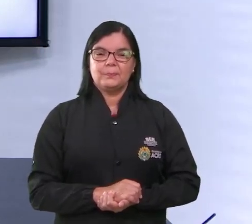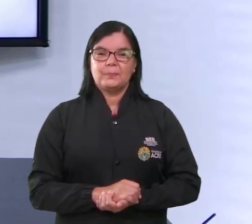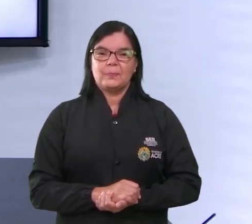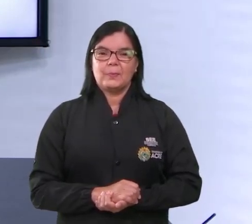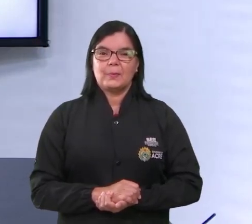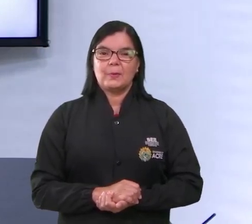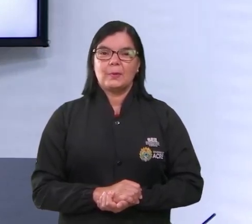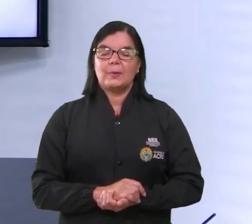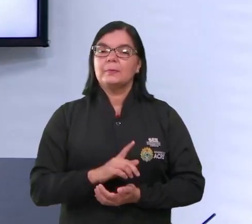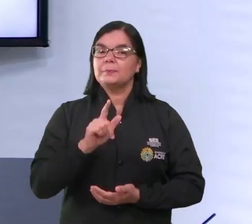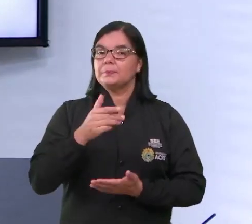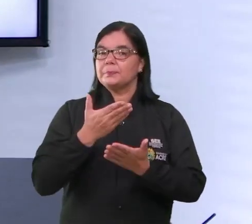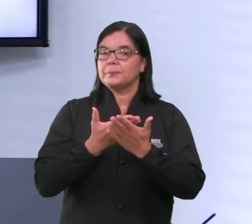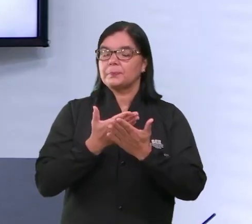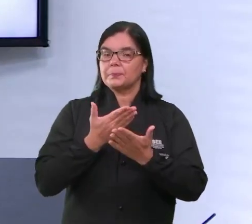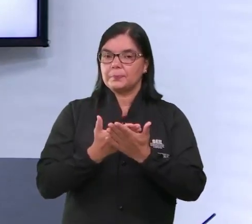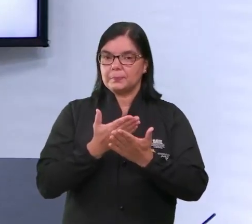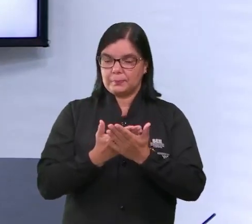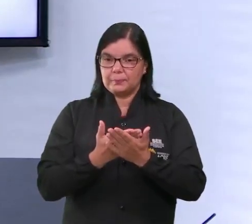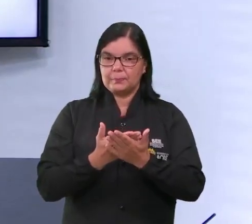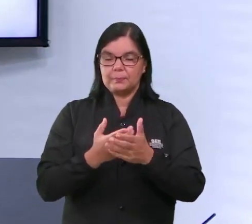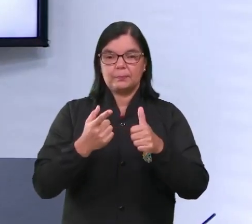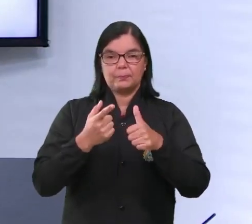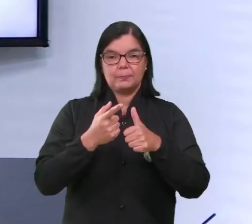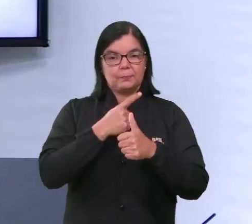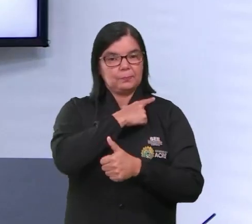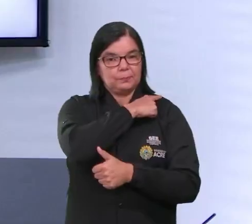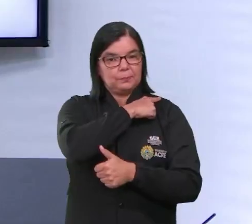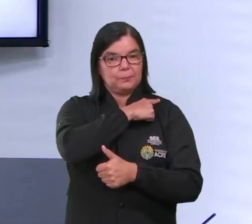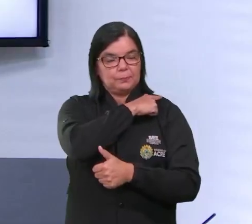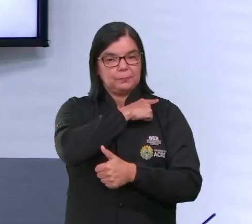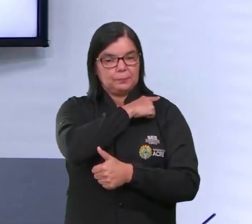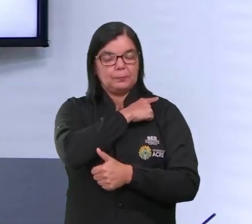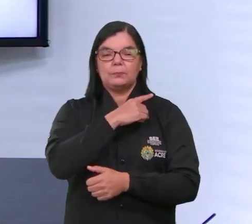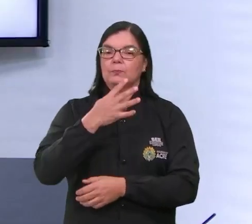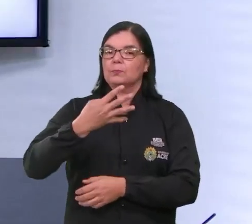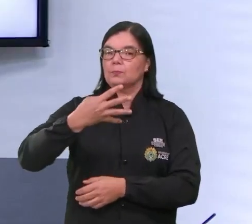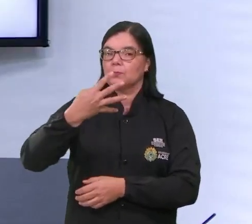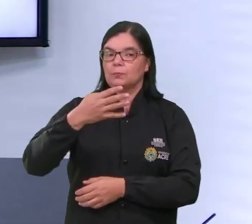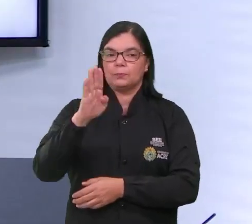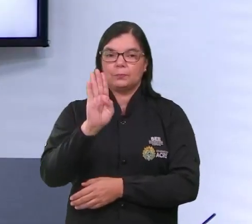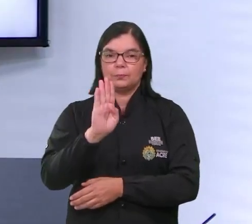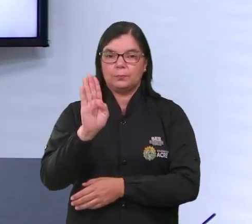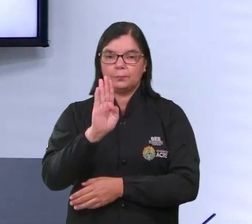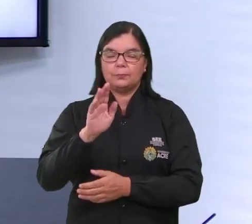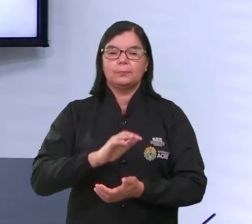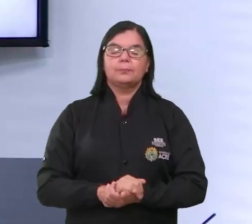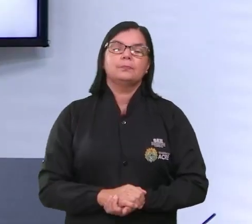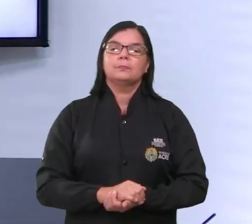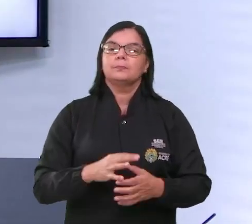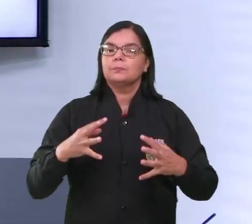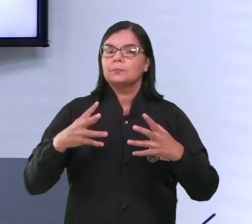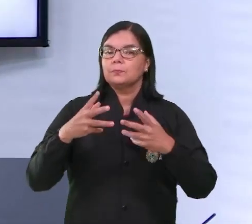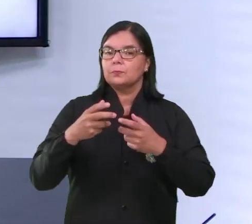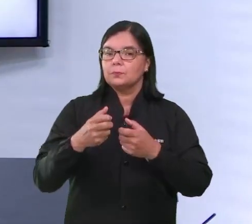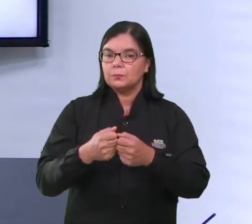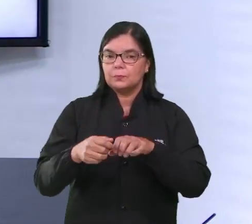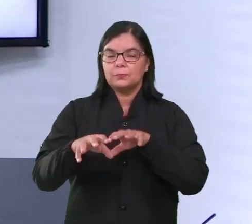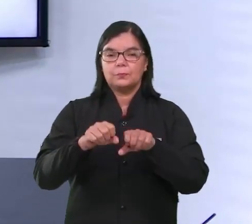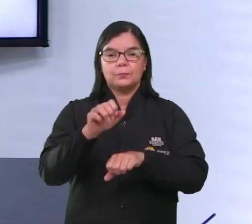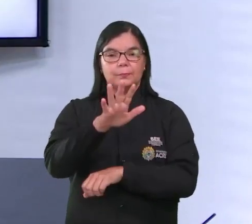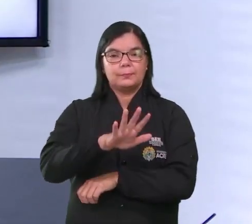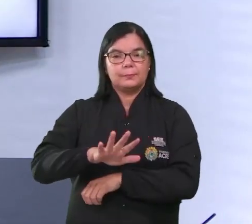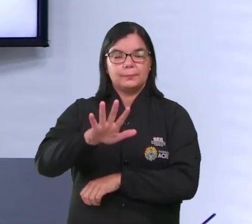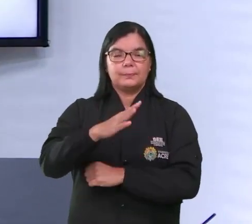grau. Essa aula faz parte da primeira série no quarto bimestre, isso tudo na formação